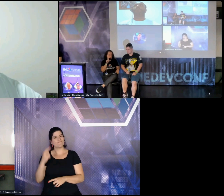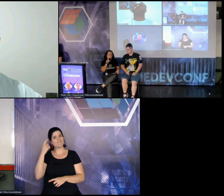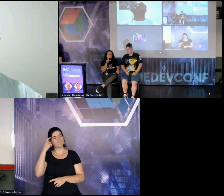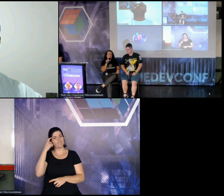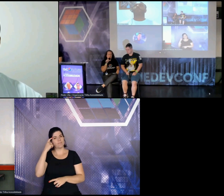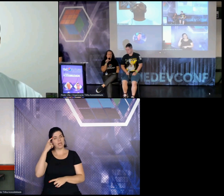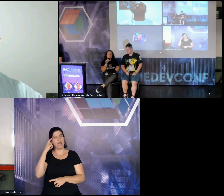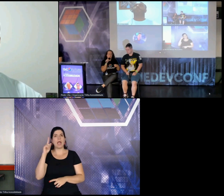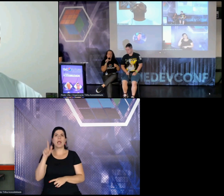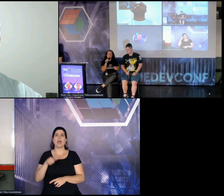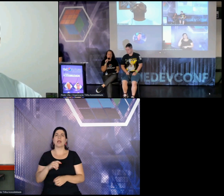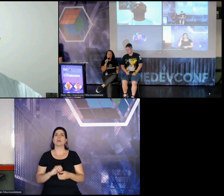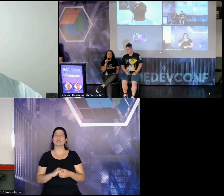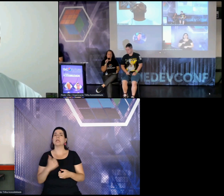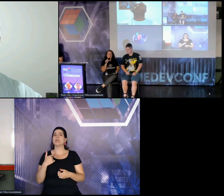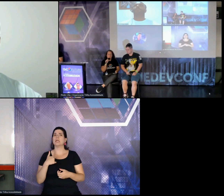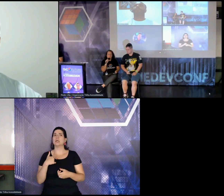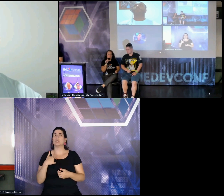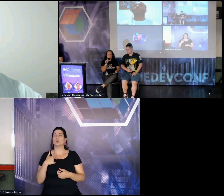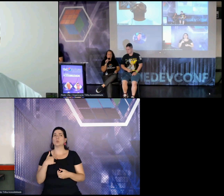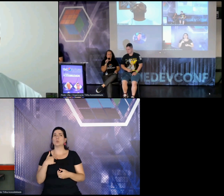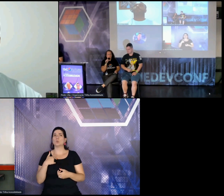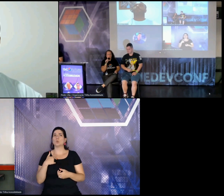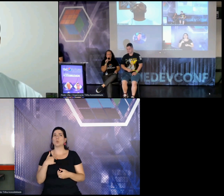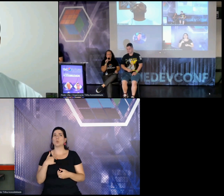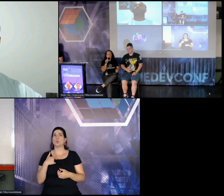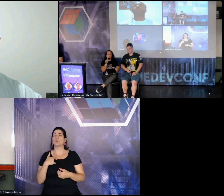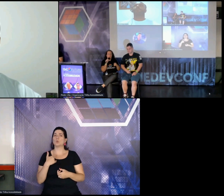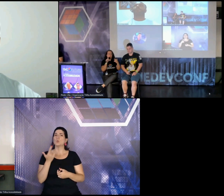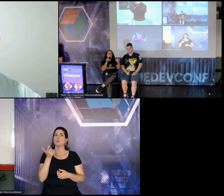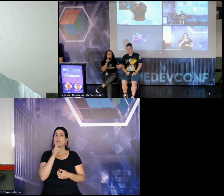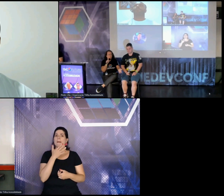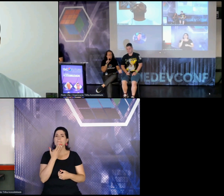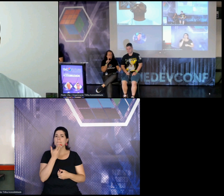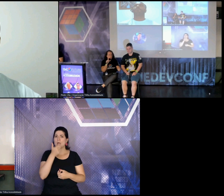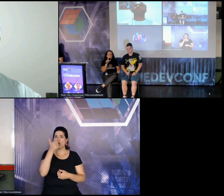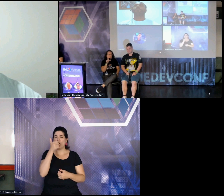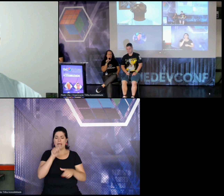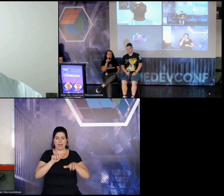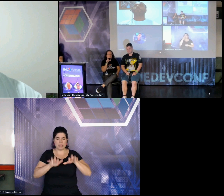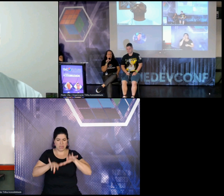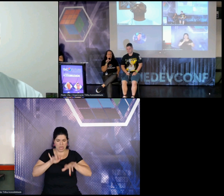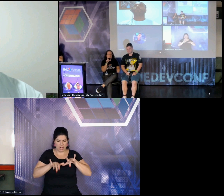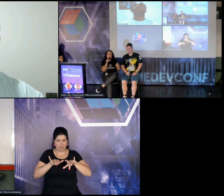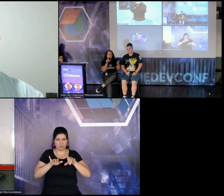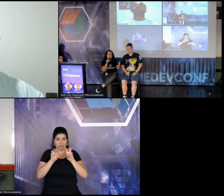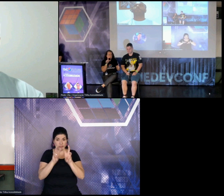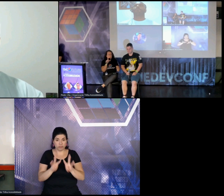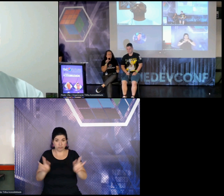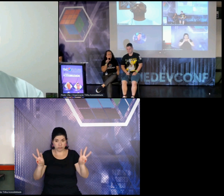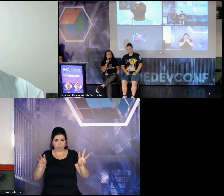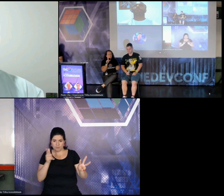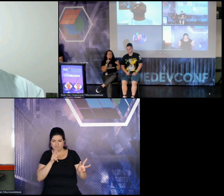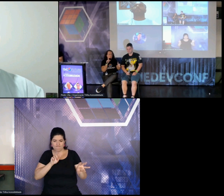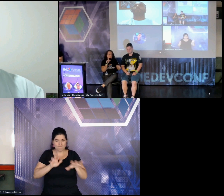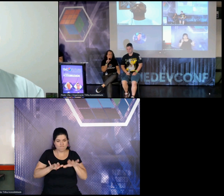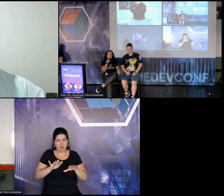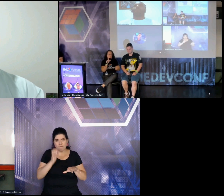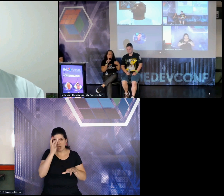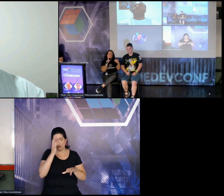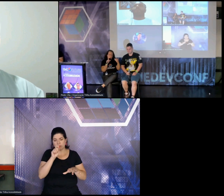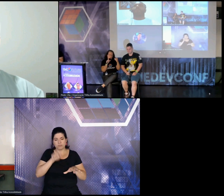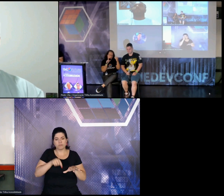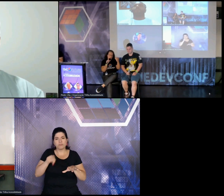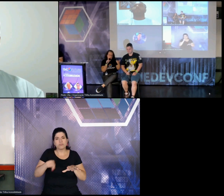exemplo, eu estou melhorando aqui a navegação por teclado do meu site, da minha página, que vai atender uma